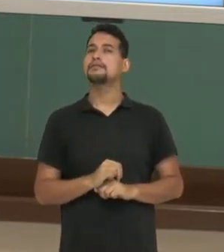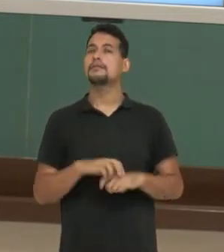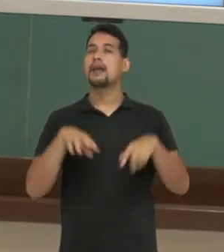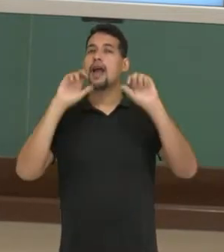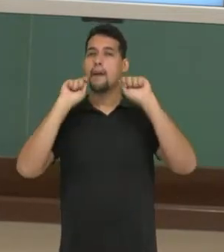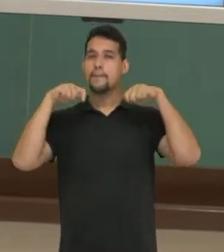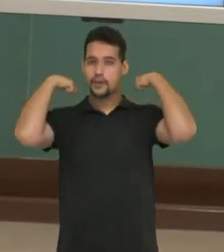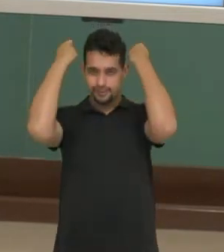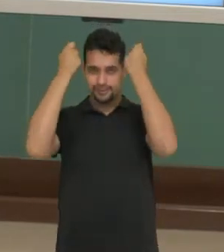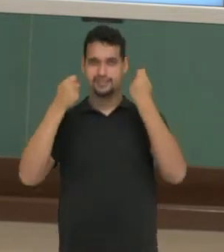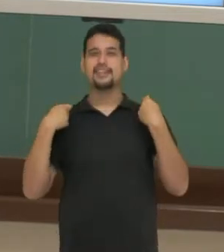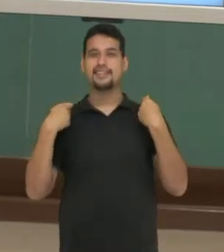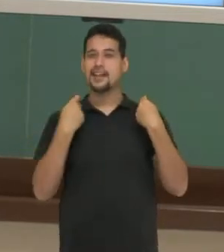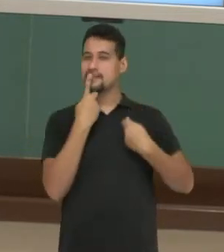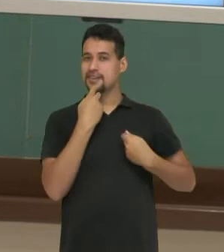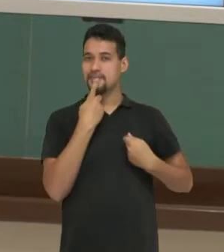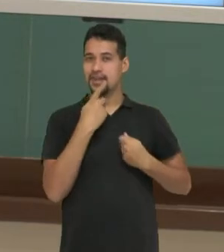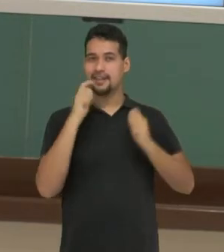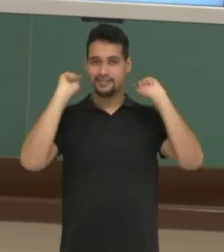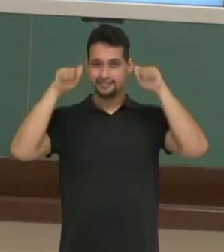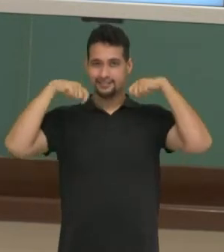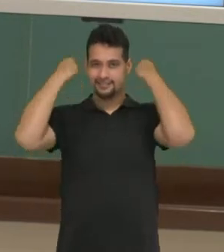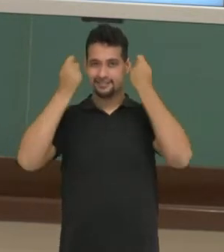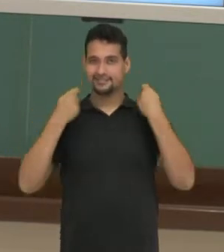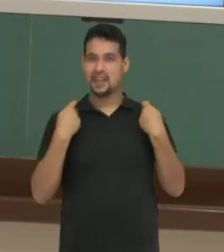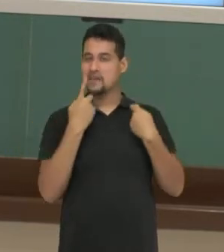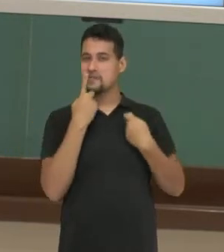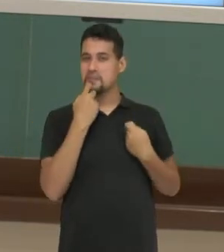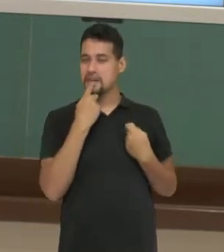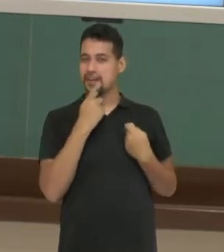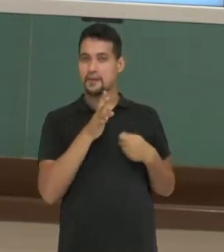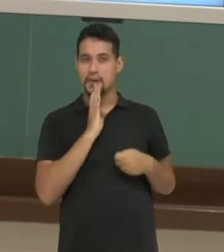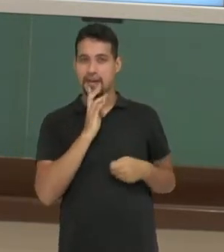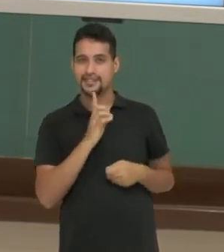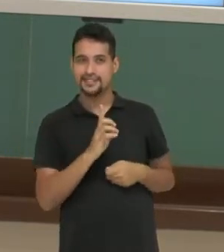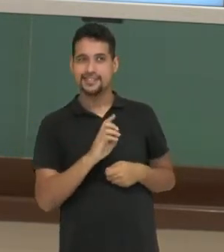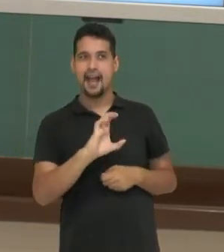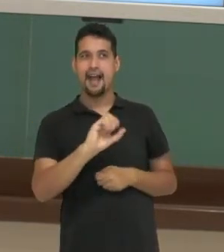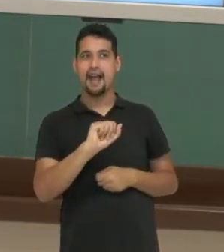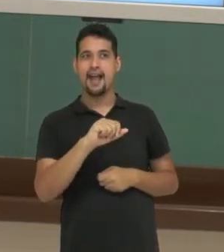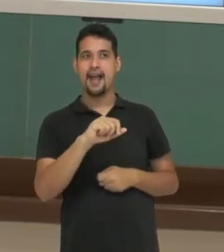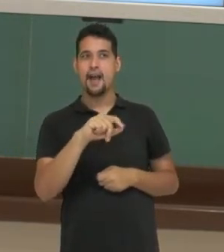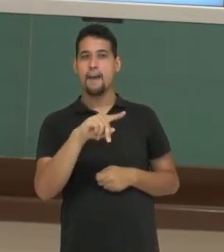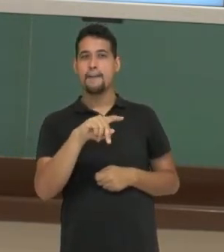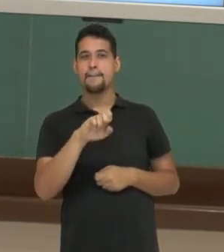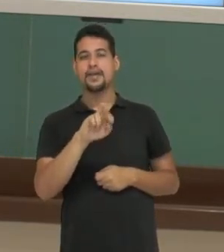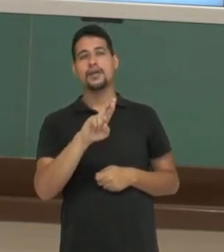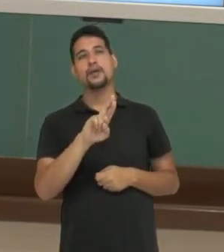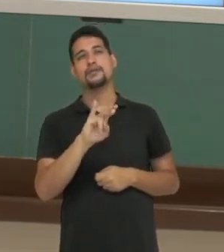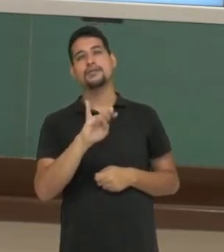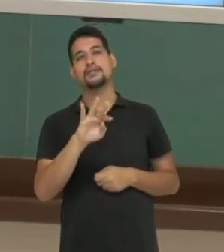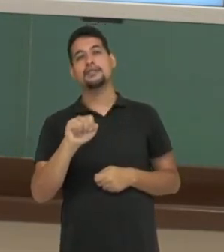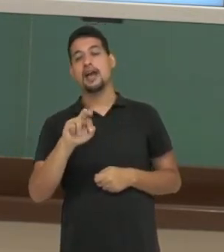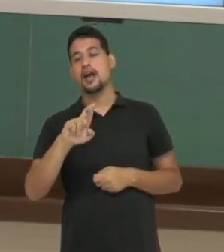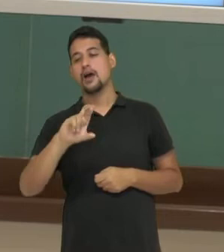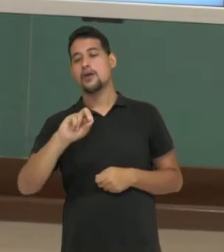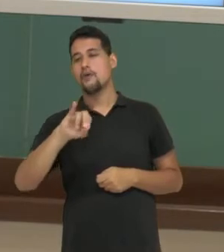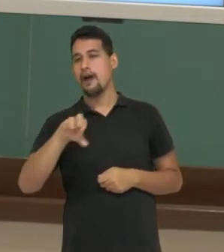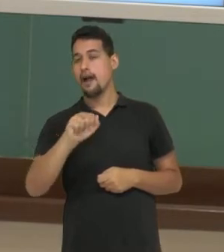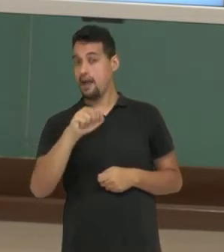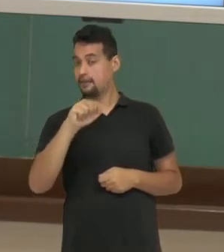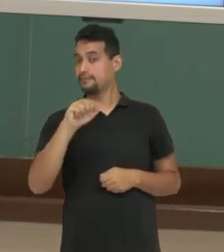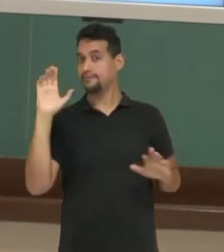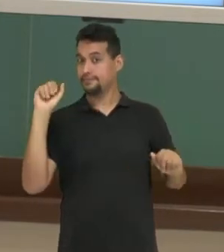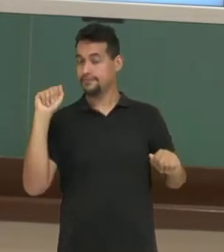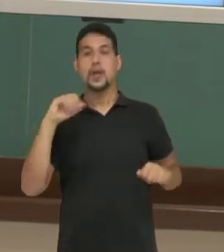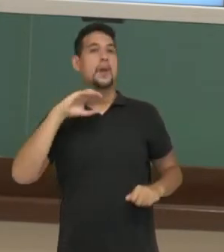Caperucita Roja. Quem é Caperucita Roja? O capuz vermelho, a chapeuzinho vermelho,